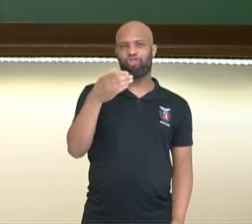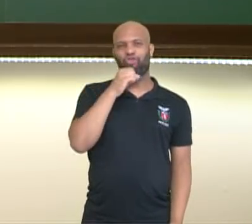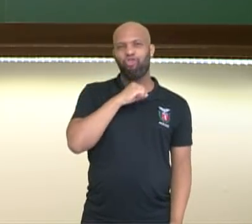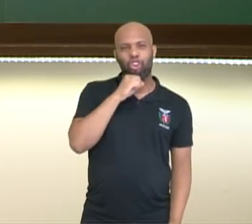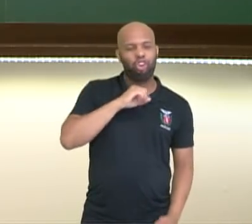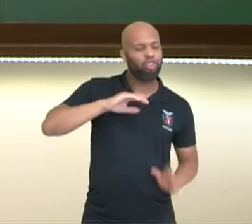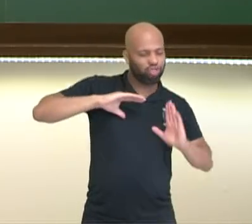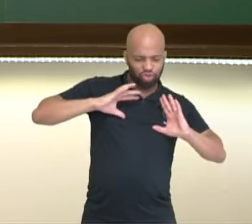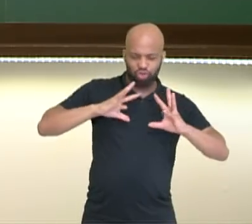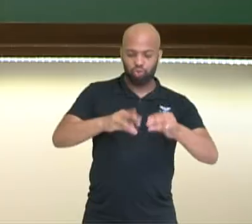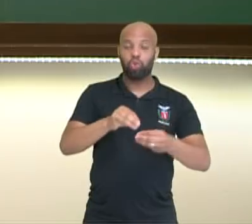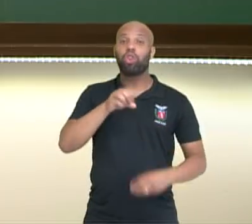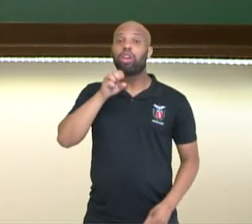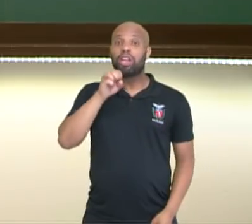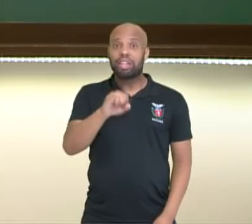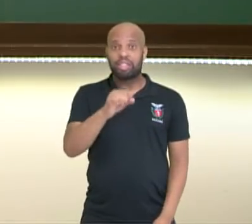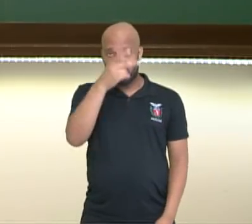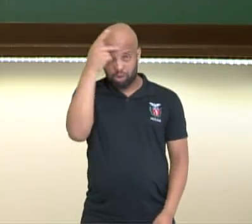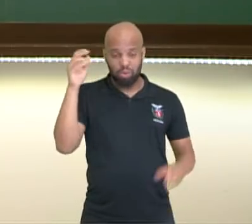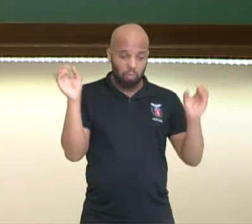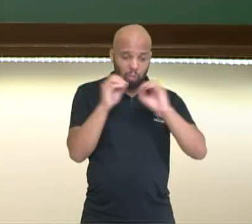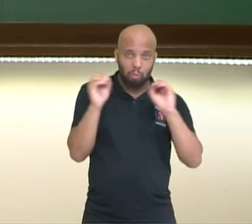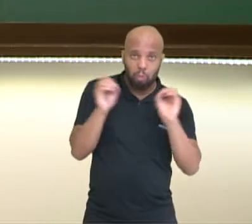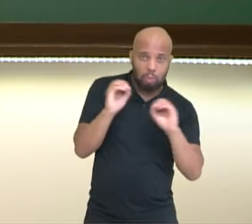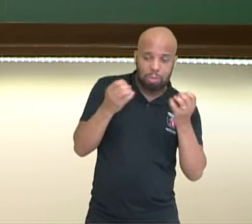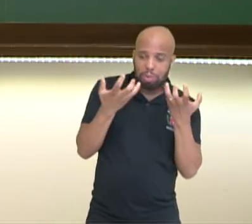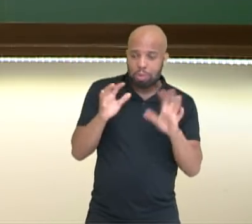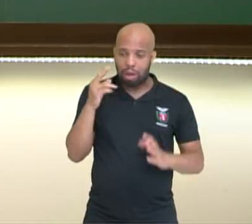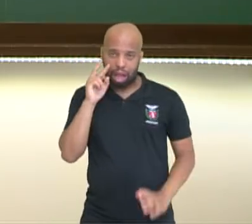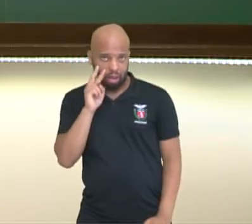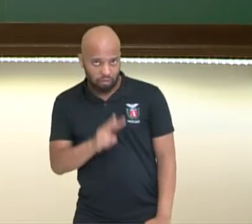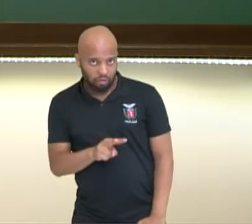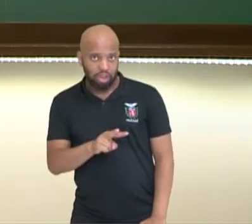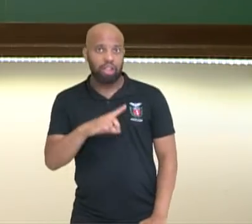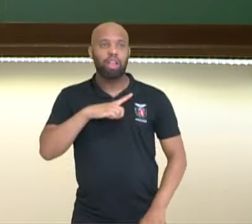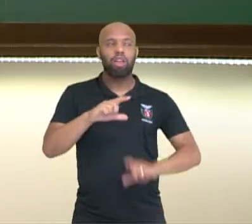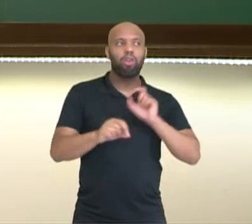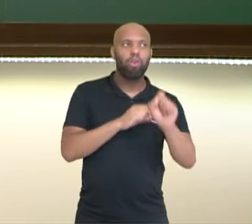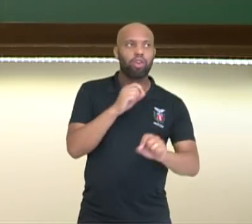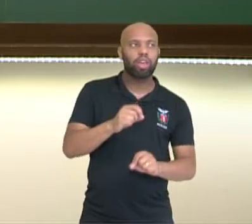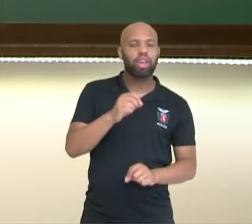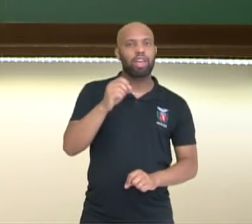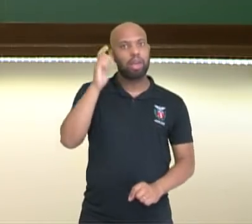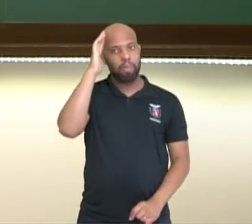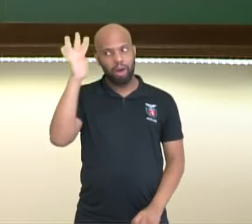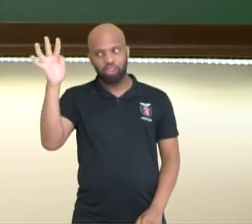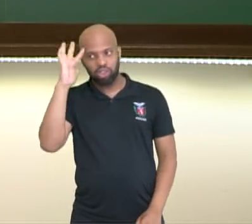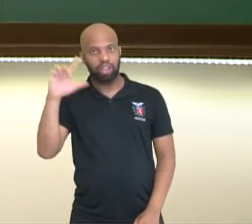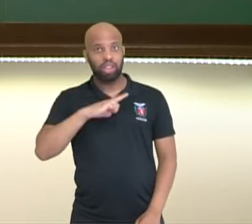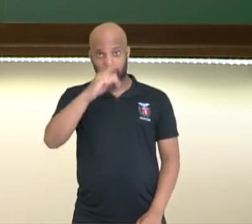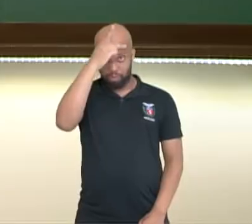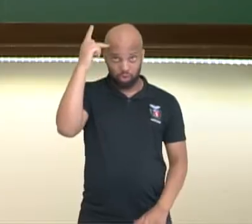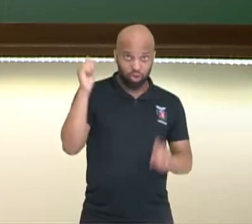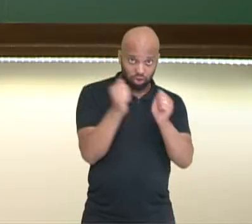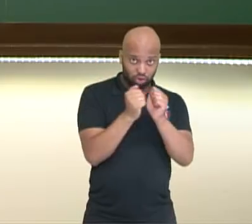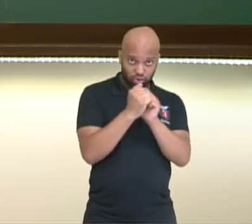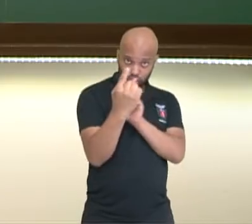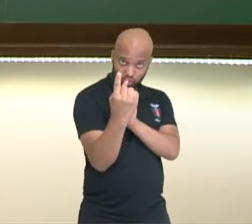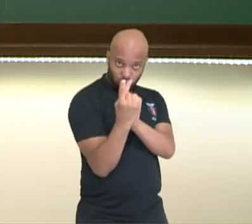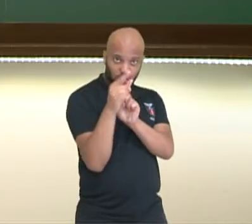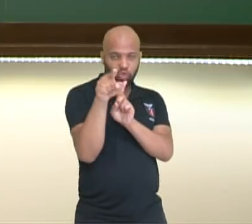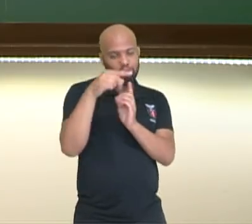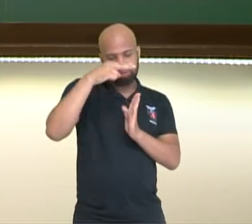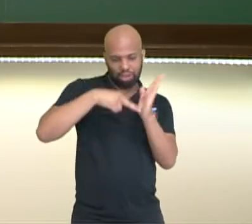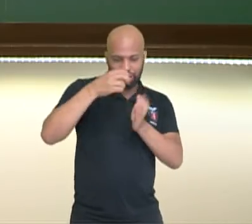aí. E se ninguém tiver tempo de ouvir, imagine que você tem uma personagem na tua frente e leia para ela. Ok, pessoal?